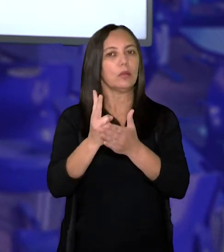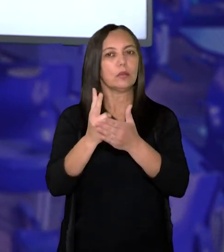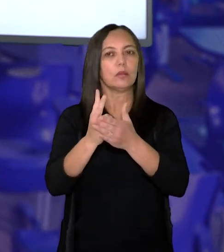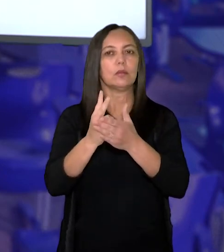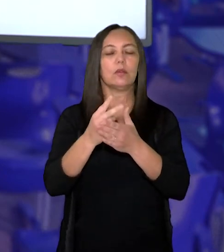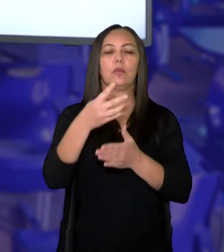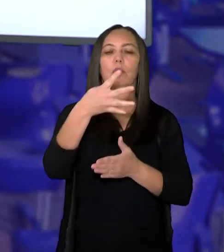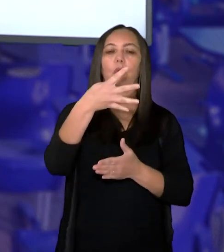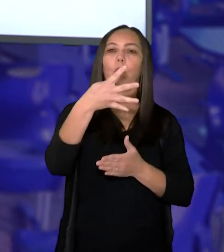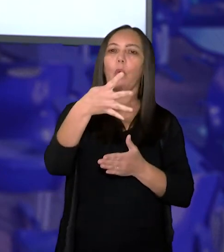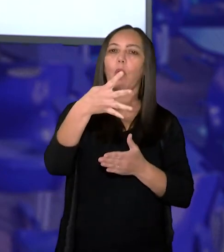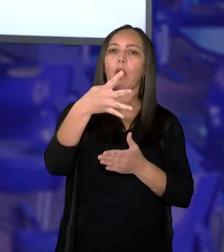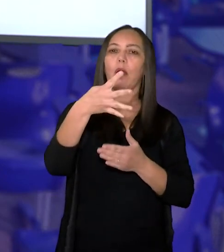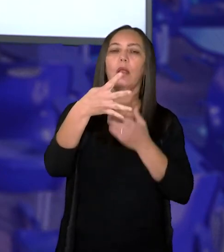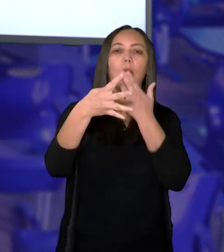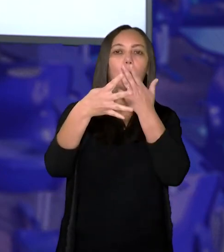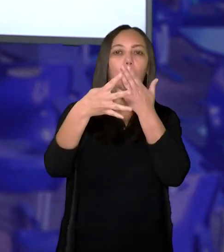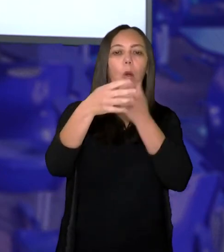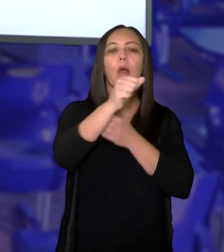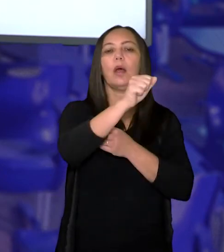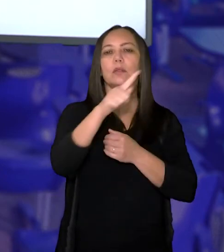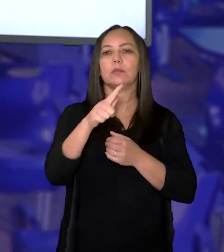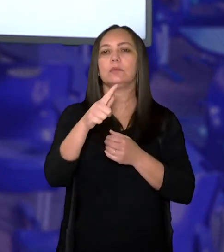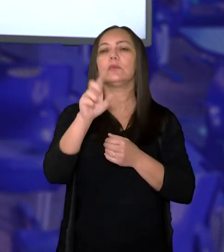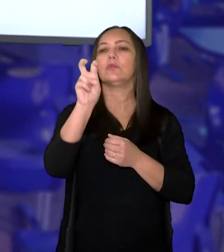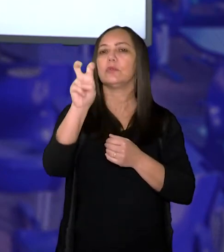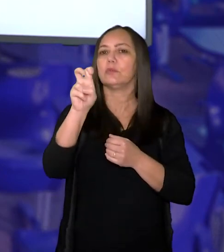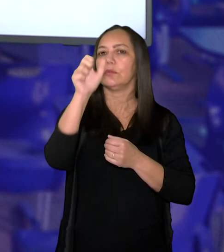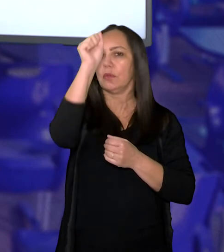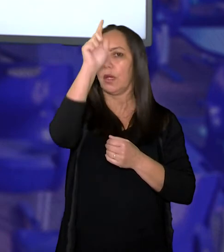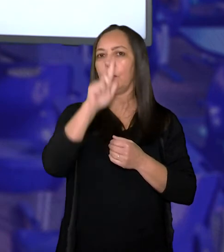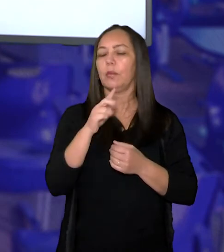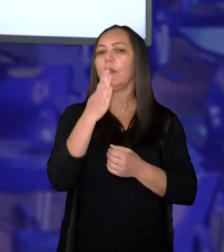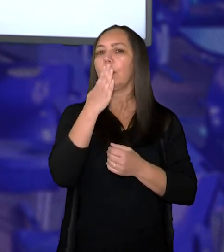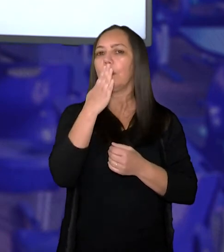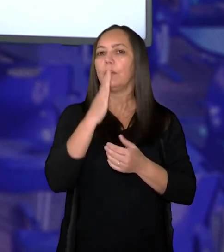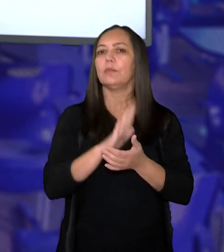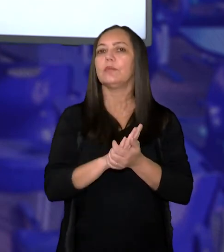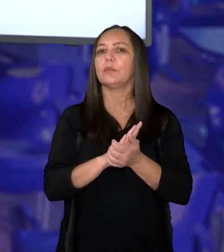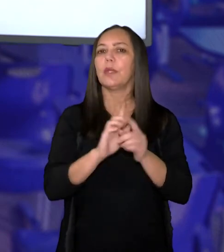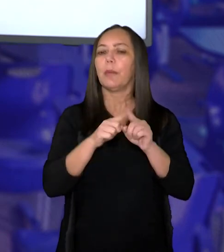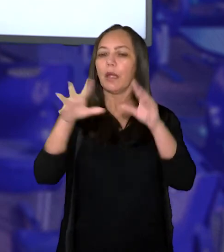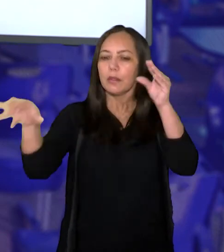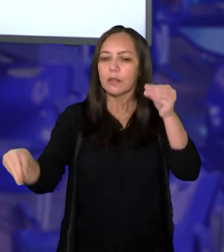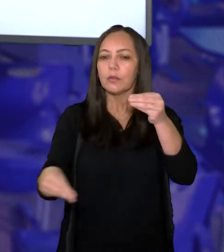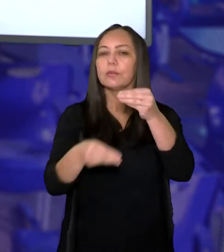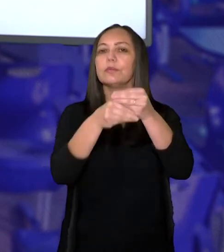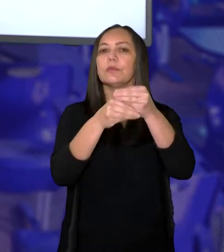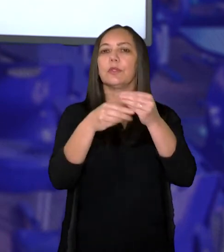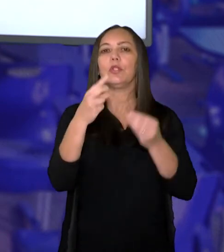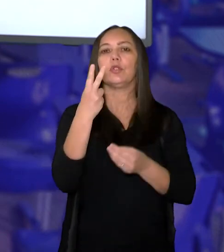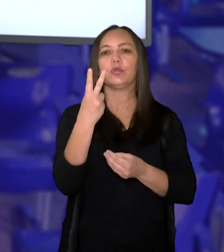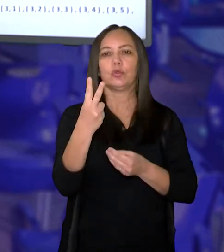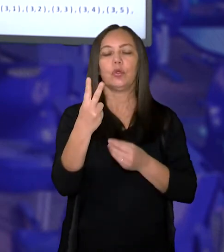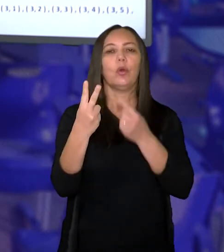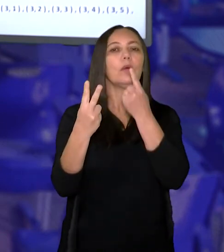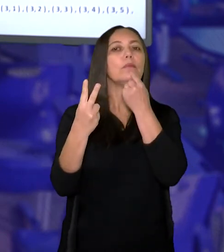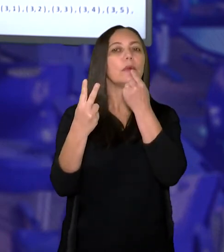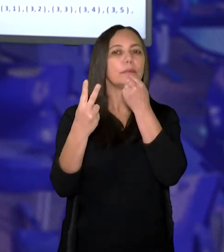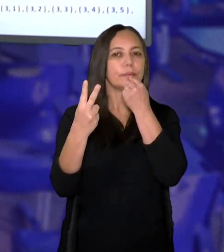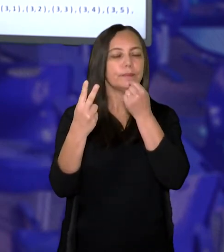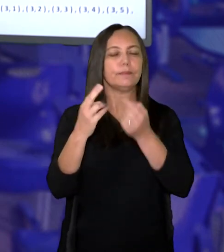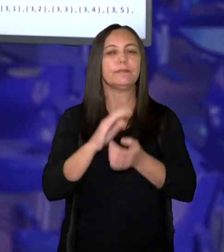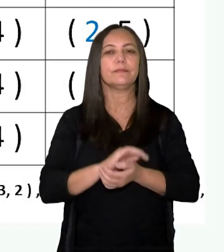os 4 adesivos azuis com os 5 adesivos amarelos, mas foi adicionado mais 2